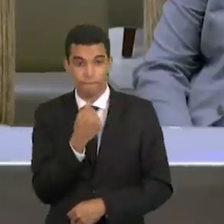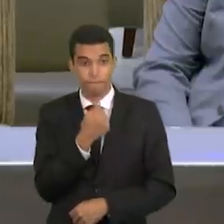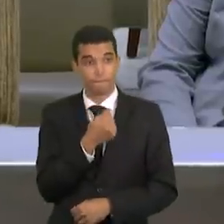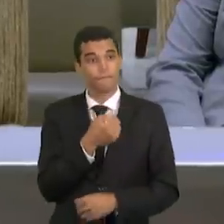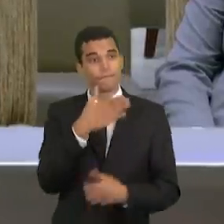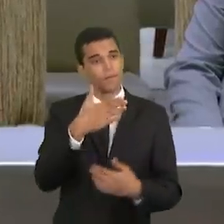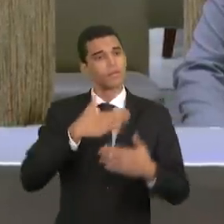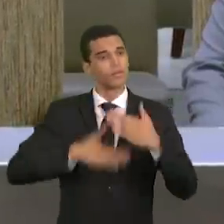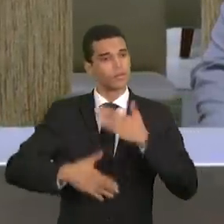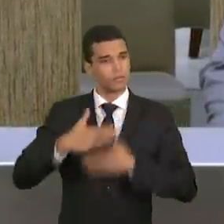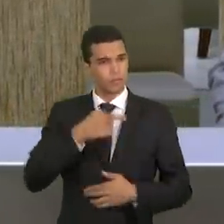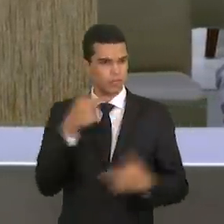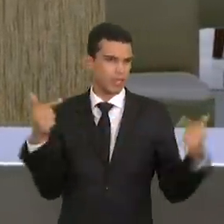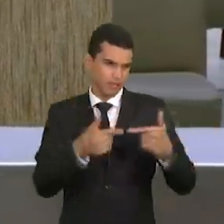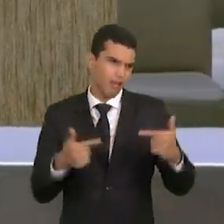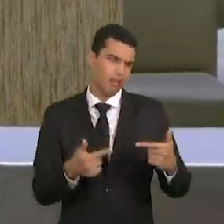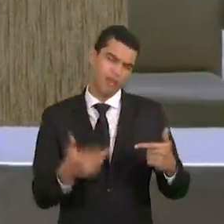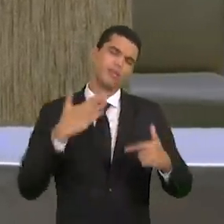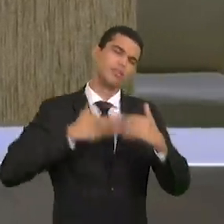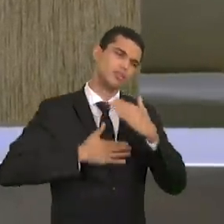com a sua esposa.